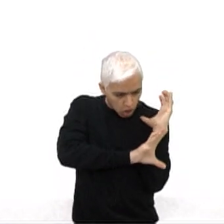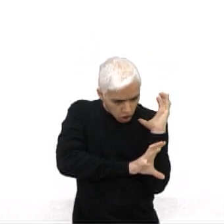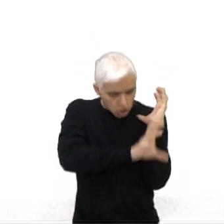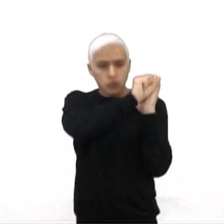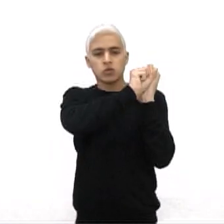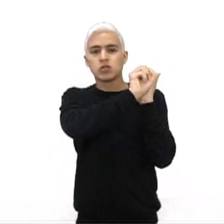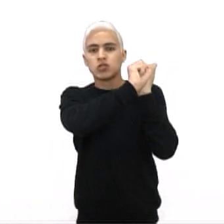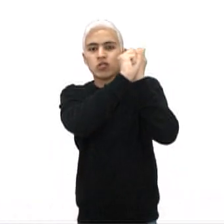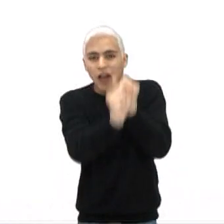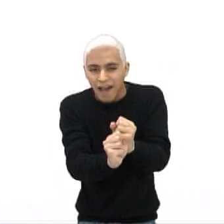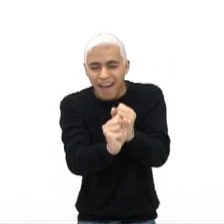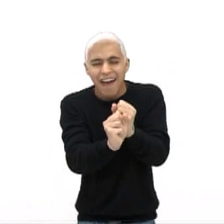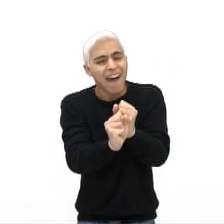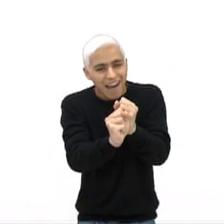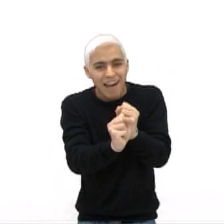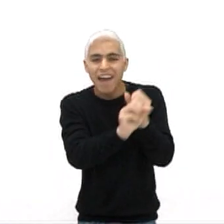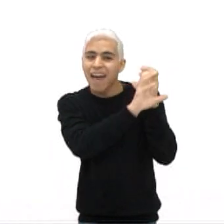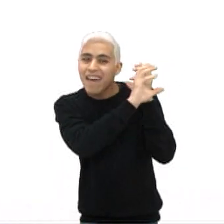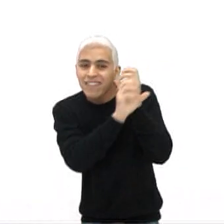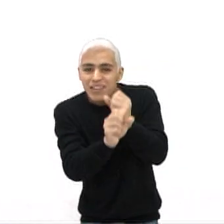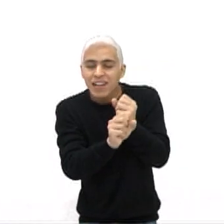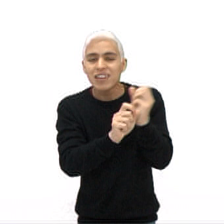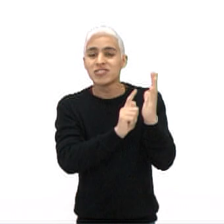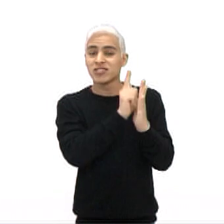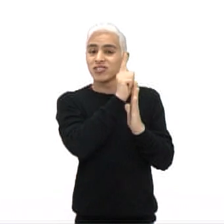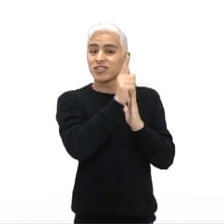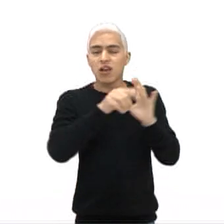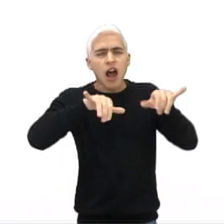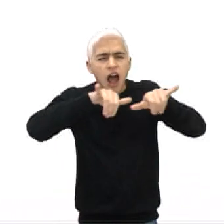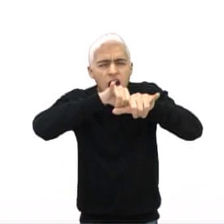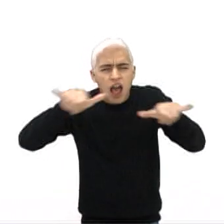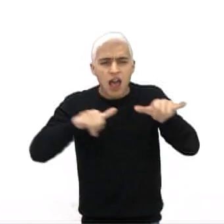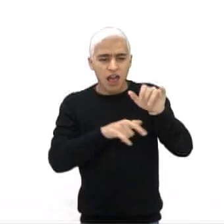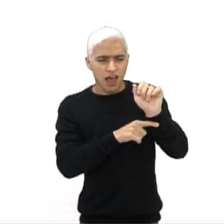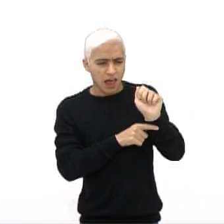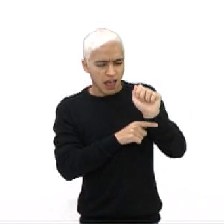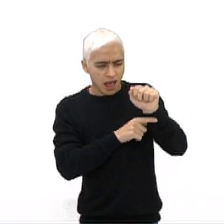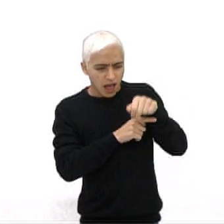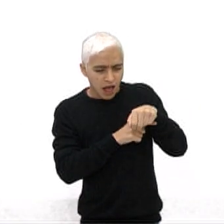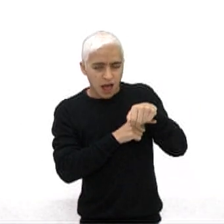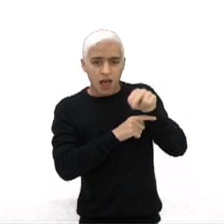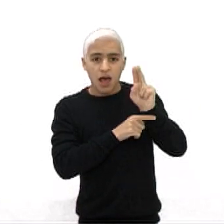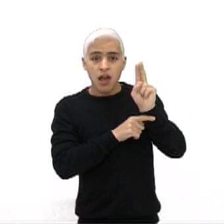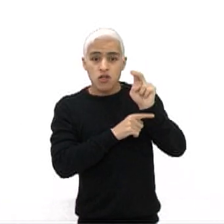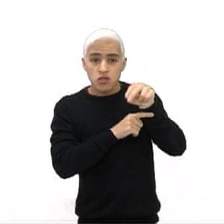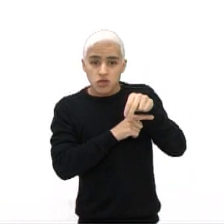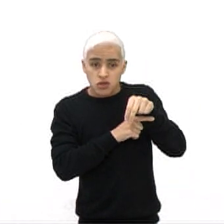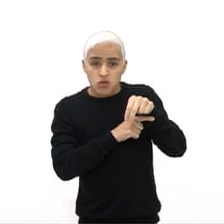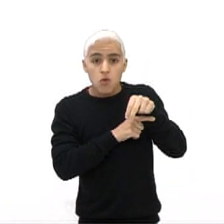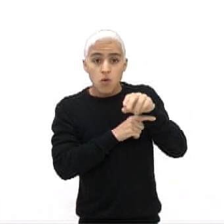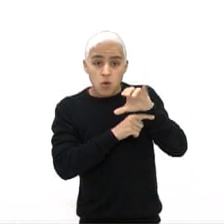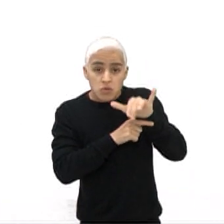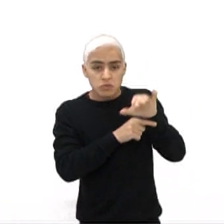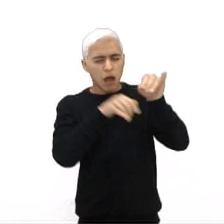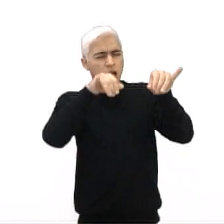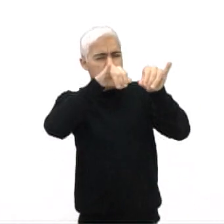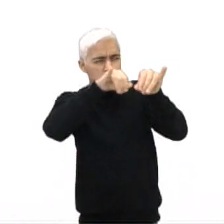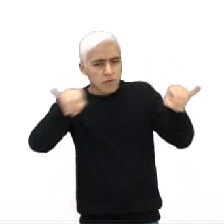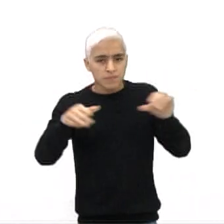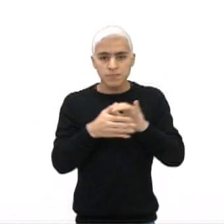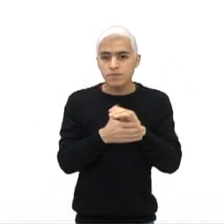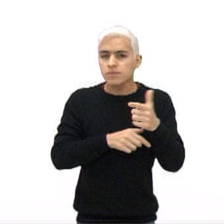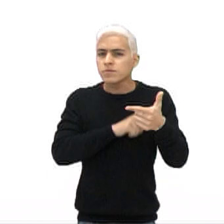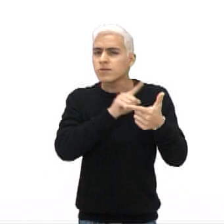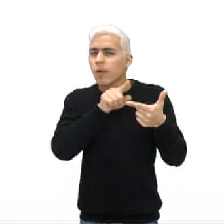Revisar o gênero, anúncio. Lembram? Vocês viram isso lá nas primeiras aulas. Hoje a gente vai rever isso. Fazer